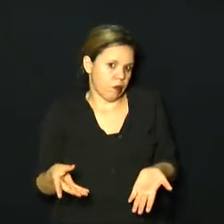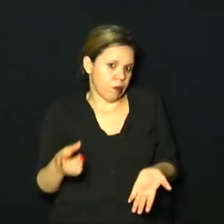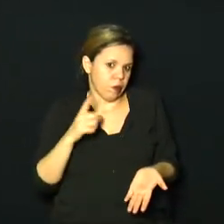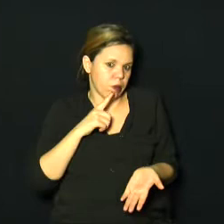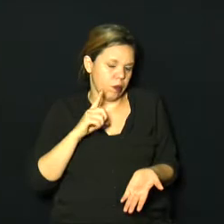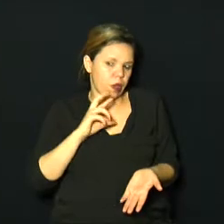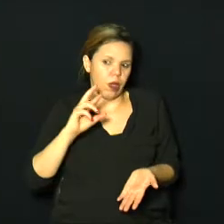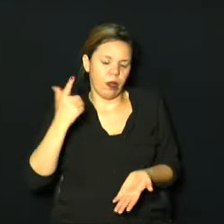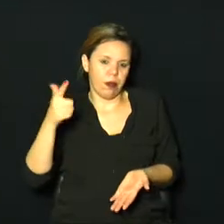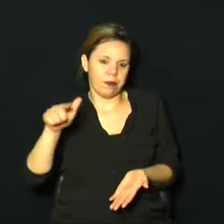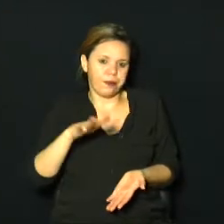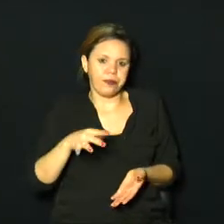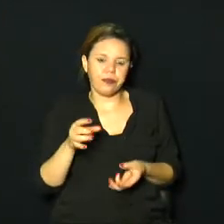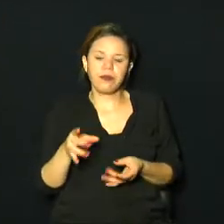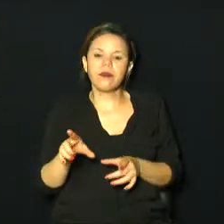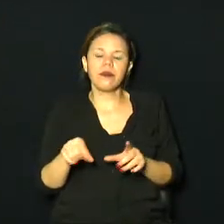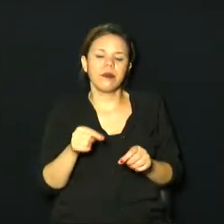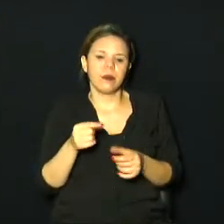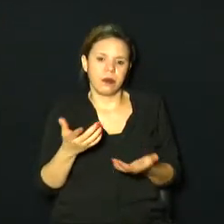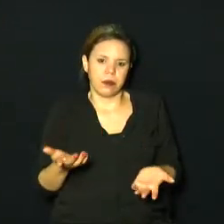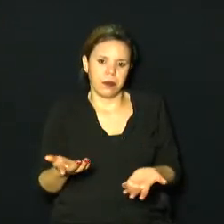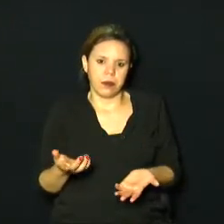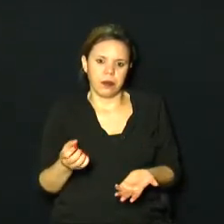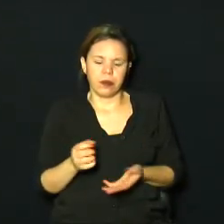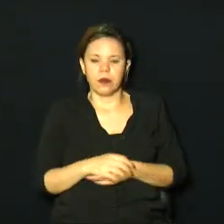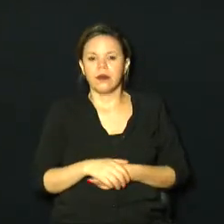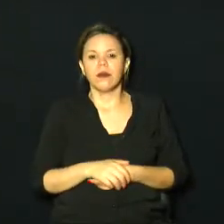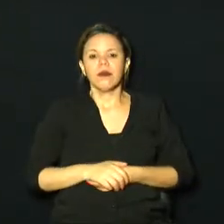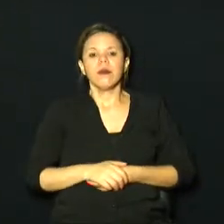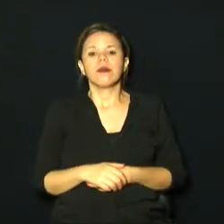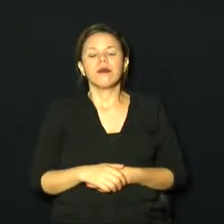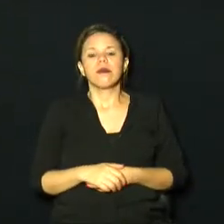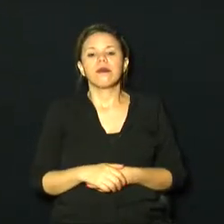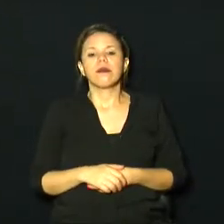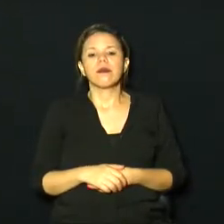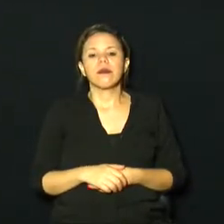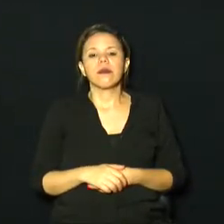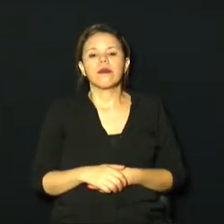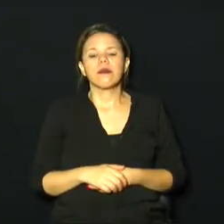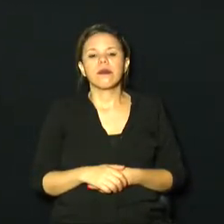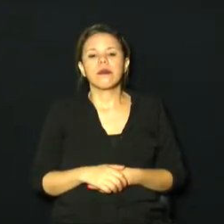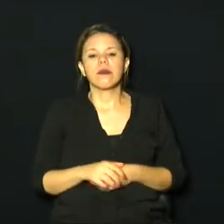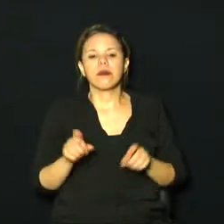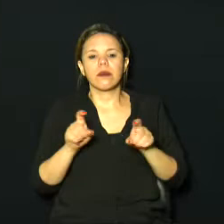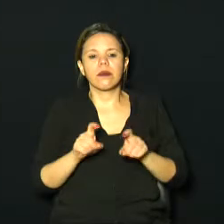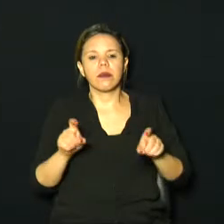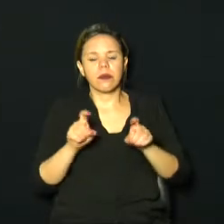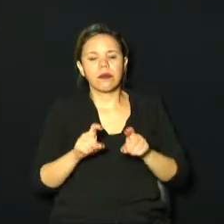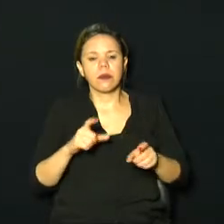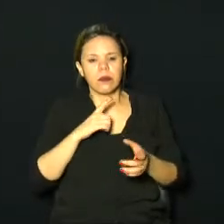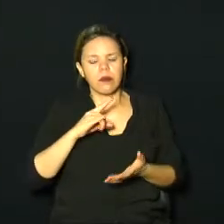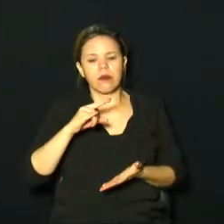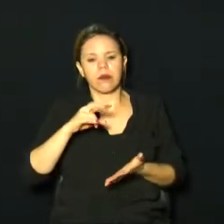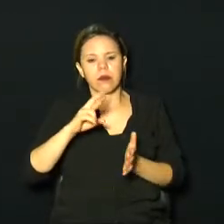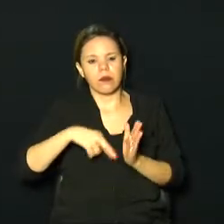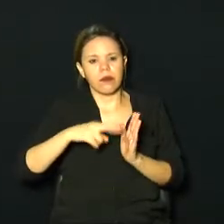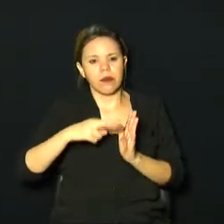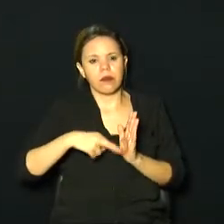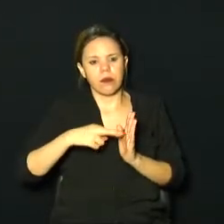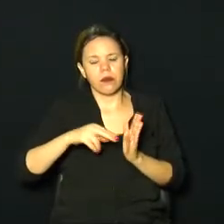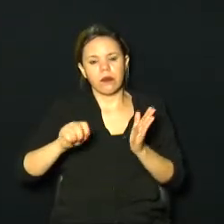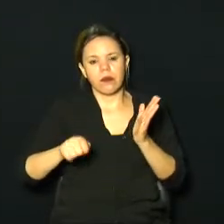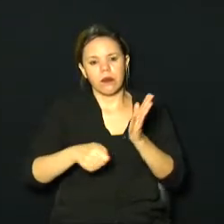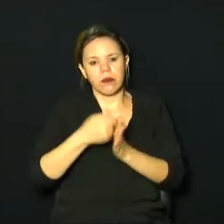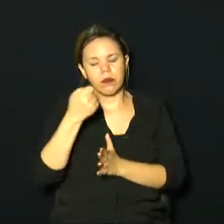outras alternativas. E assim se construíram, aqui, né, vias virtuais, mas tem um relatório, está assinado aqui pela